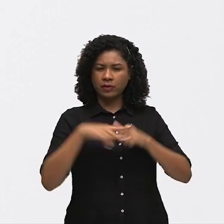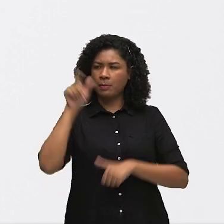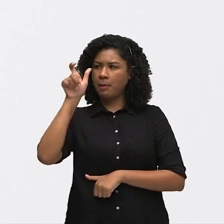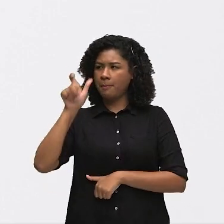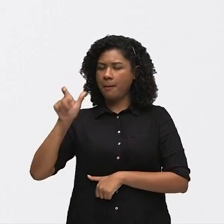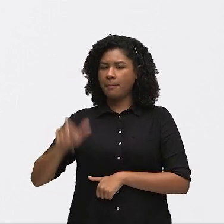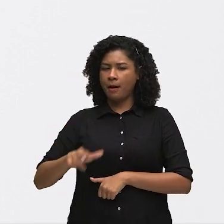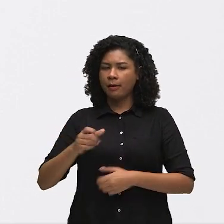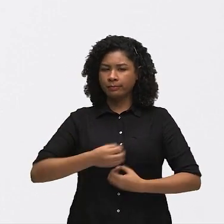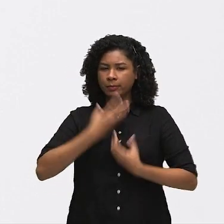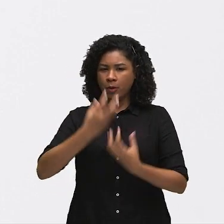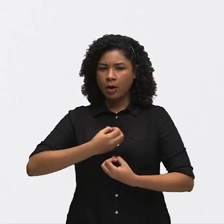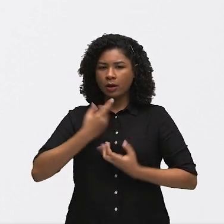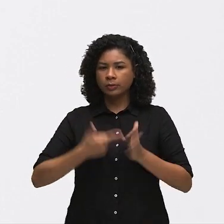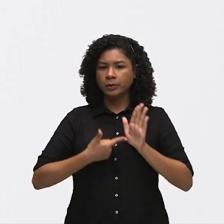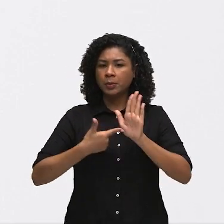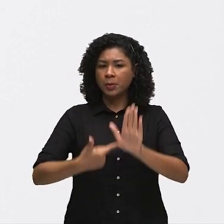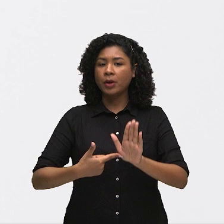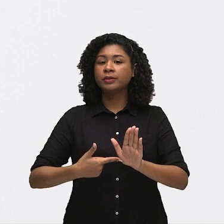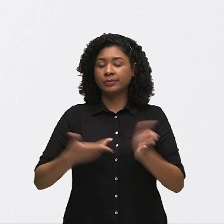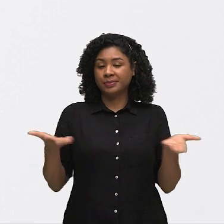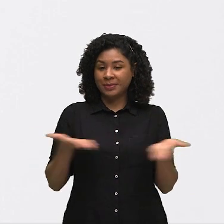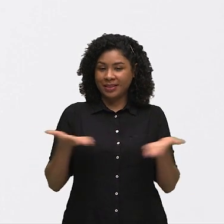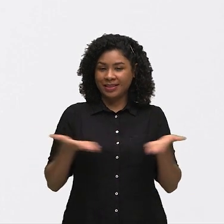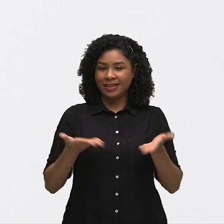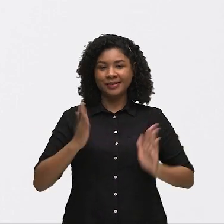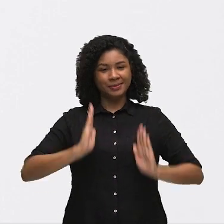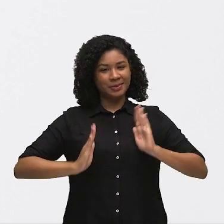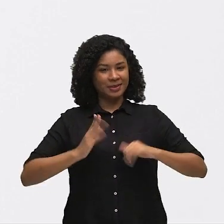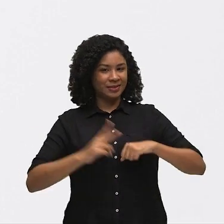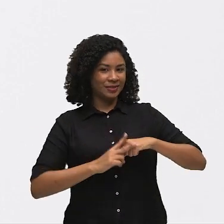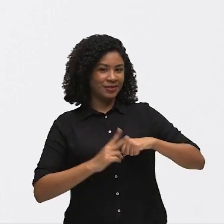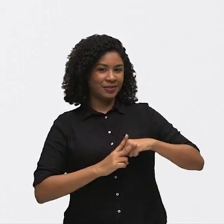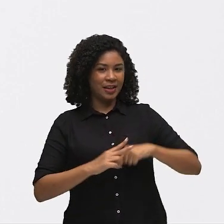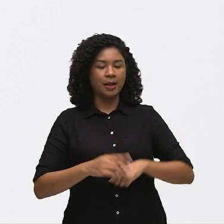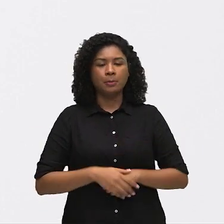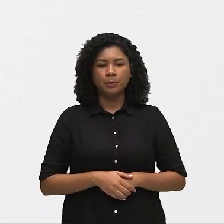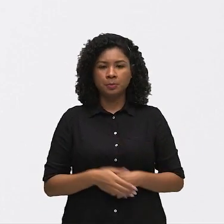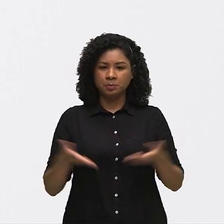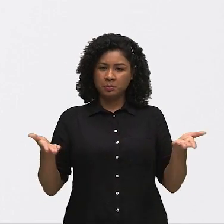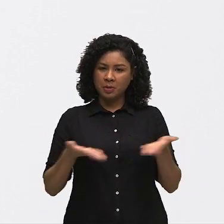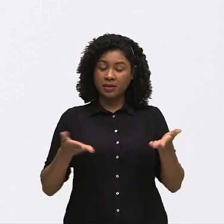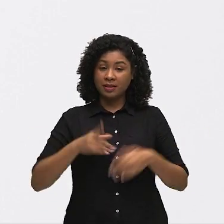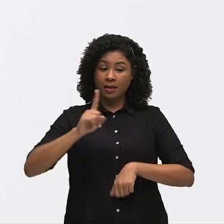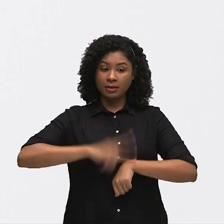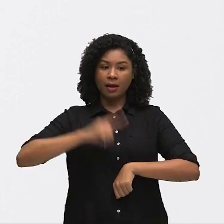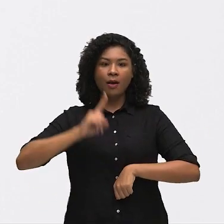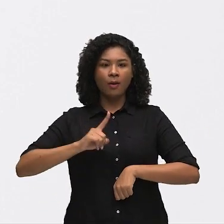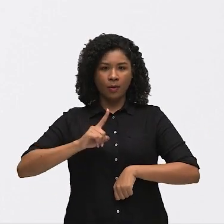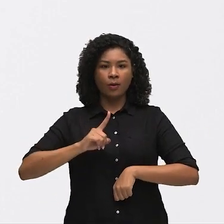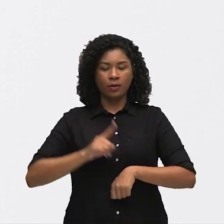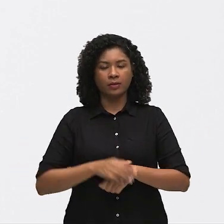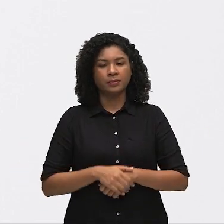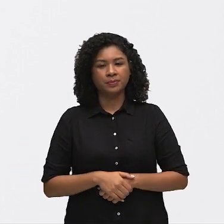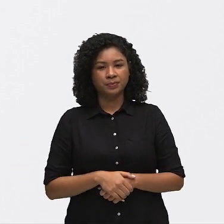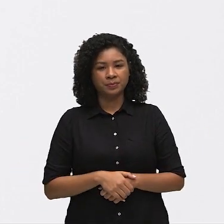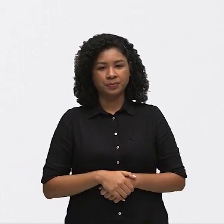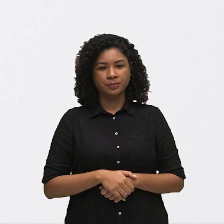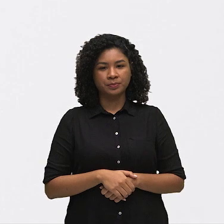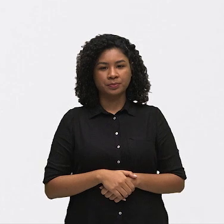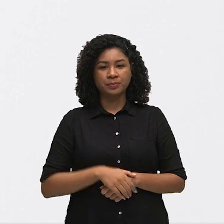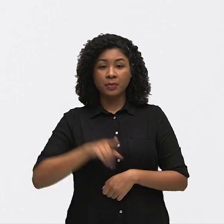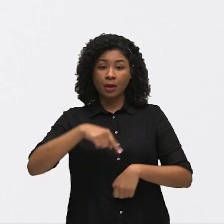estão conjugados no presente do indicativo. Presente indica o momento que fala, e indicativo, gente, é o modo verbal que indica